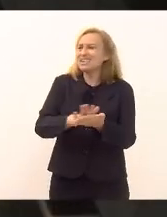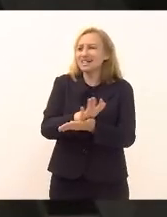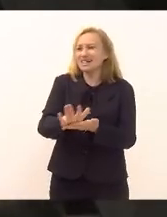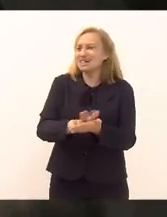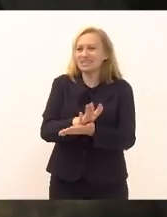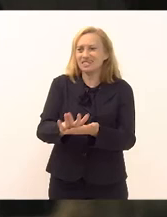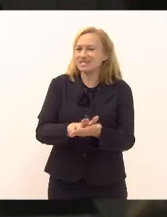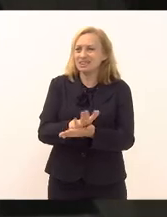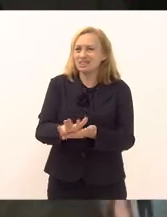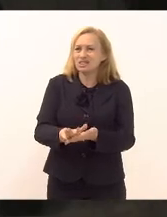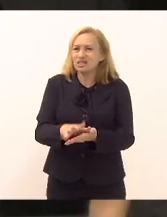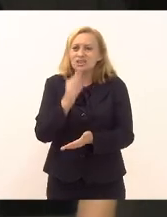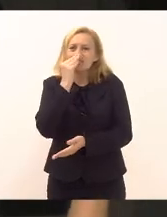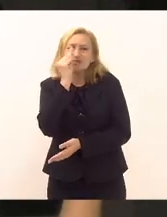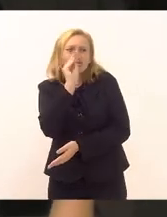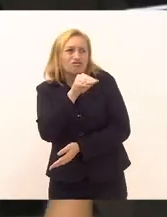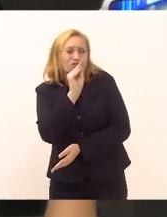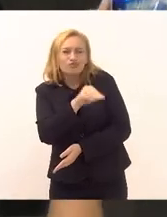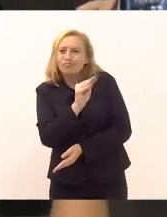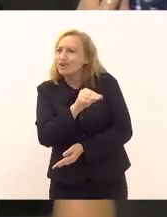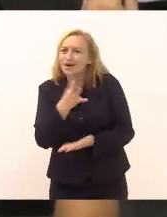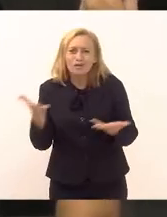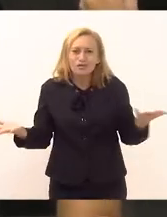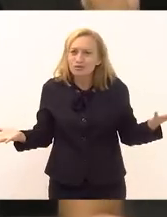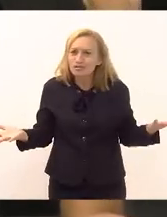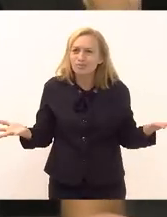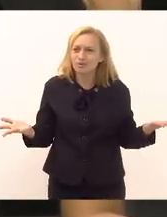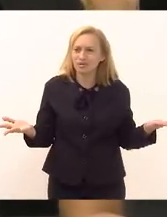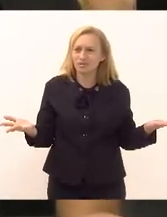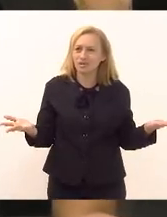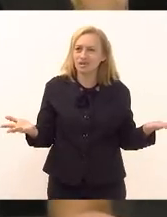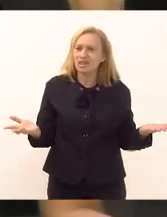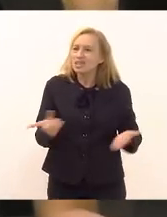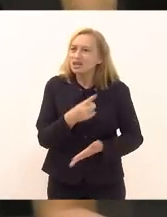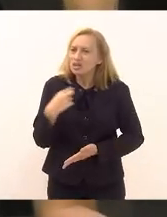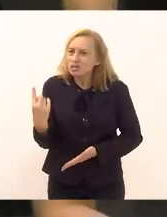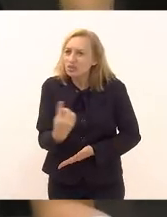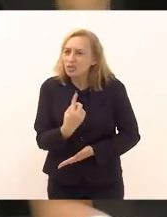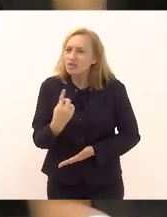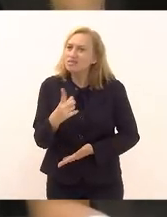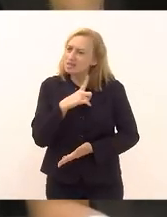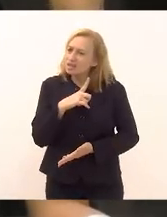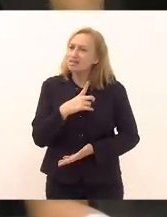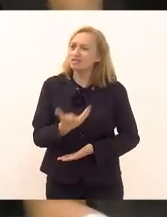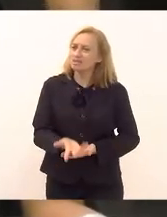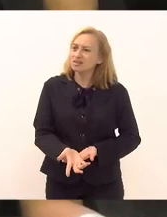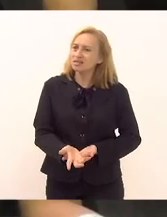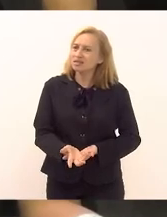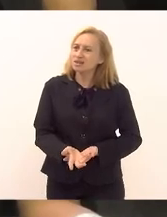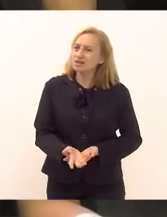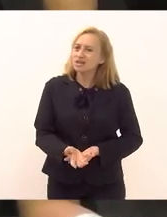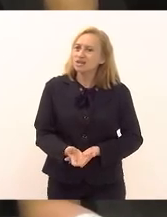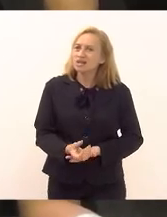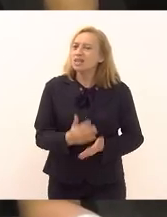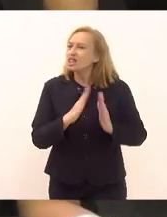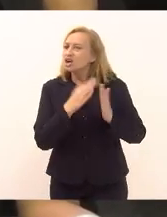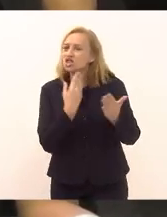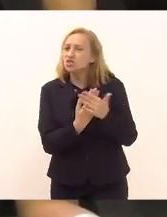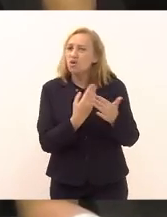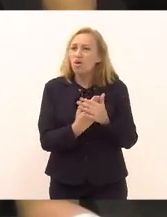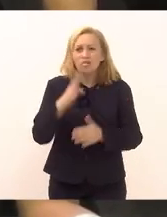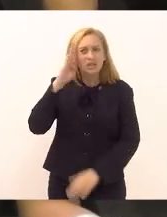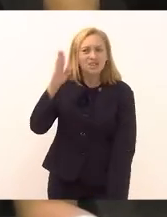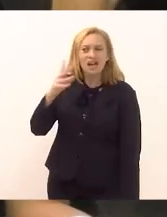qualquer tipo de rejeição a priorística que nós tenhamos quanto às escolas militares, Marta.